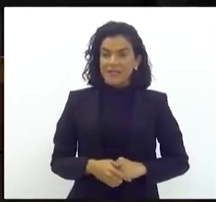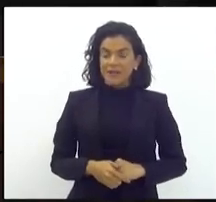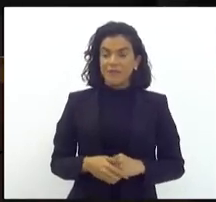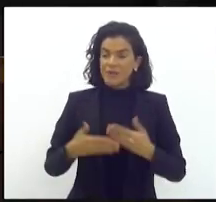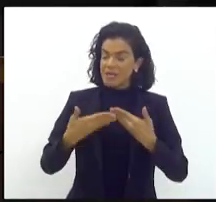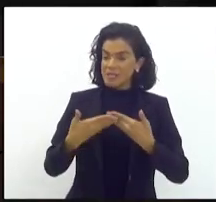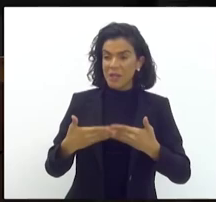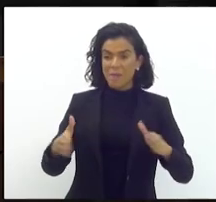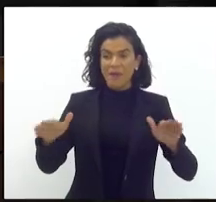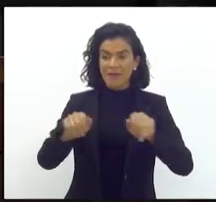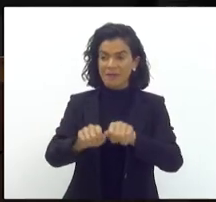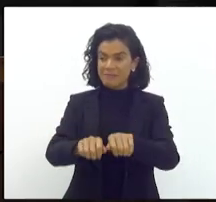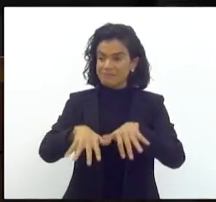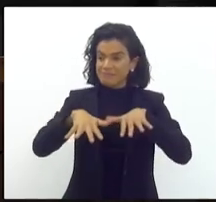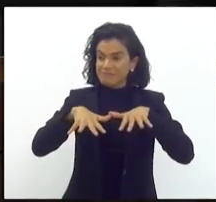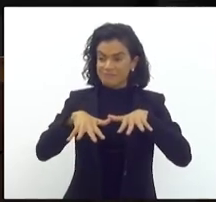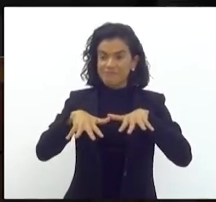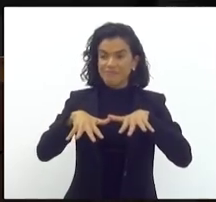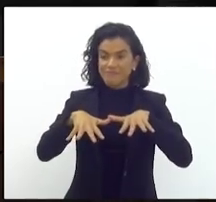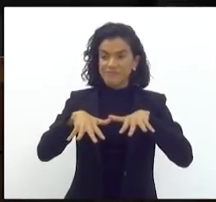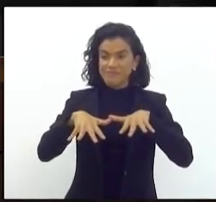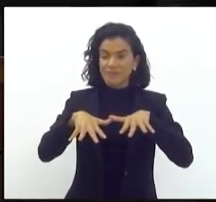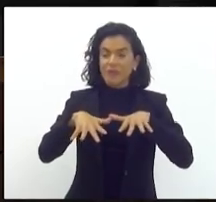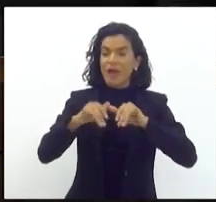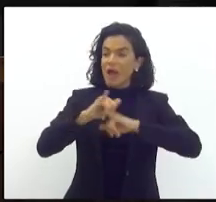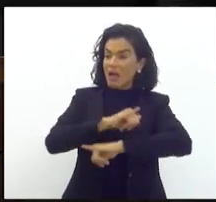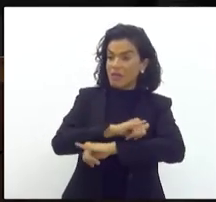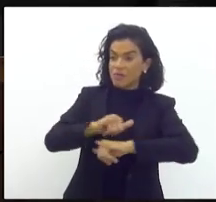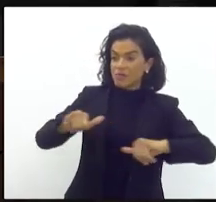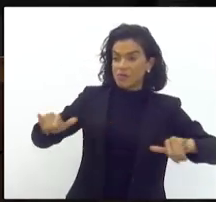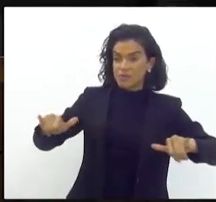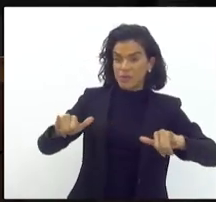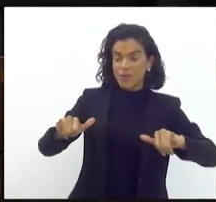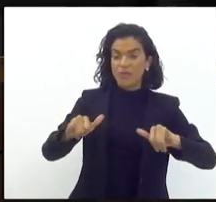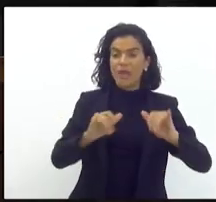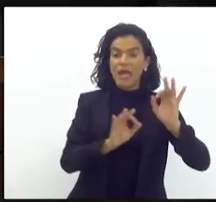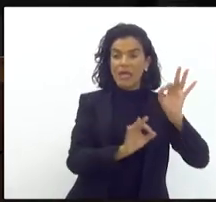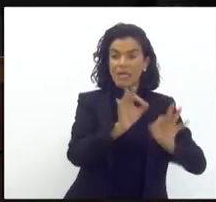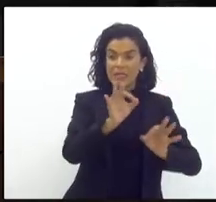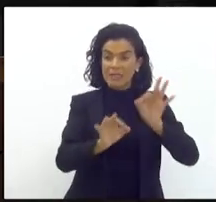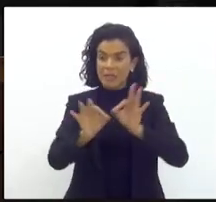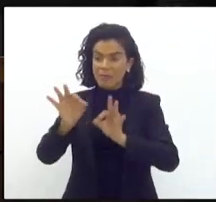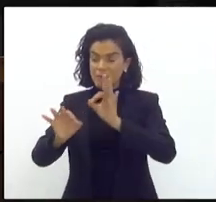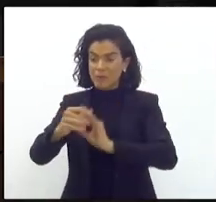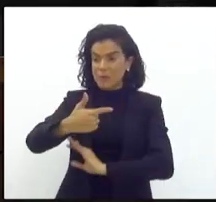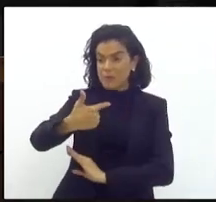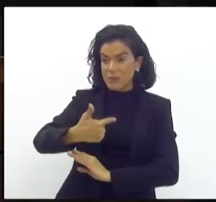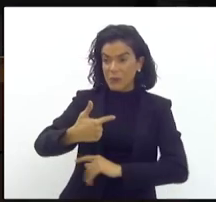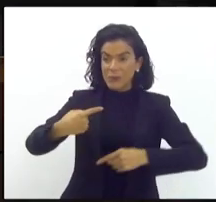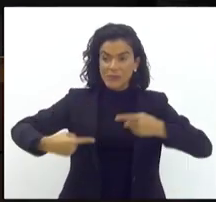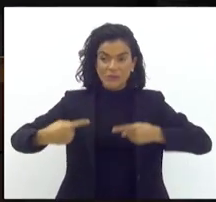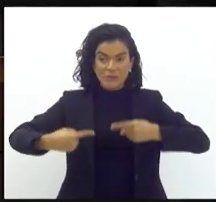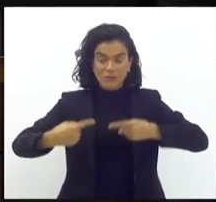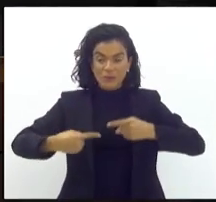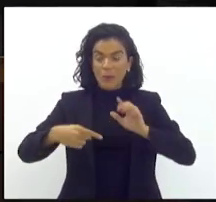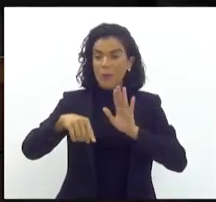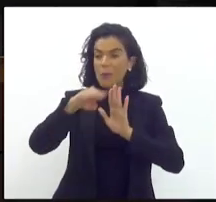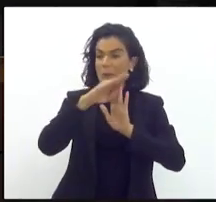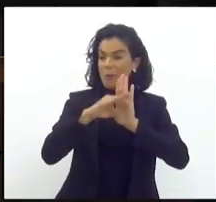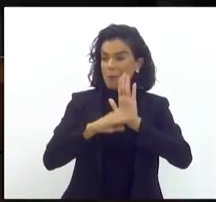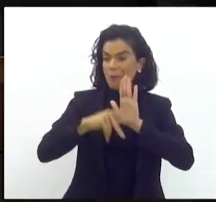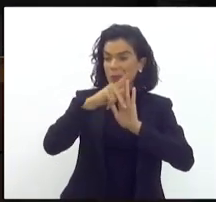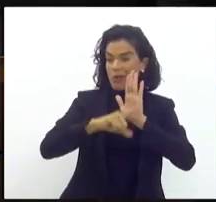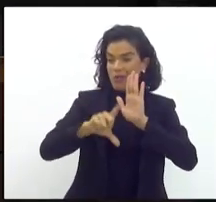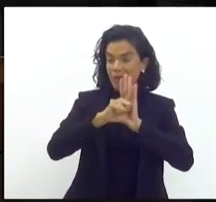está reaberto a sessão anuncio entra medação ordinária em segunda discussão projeto de